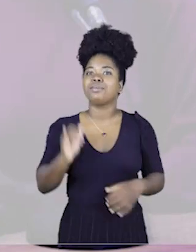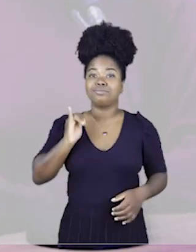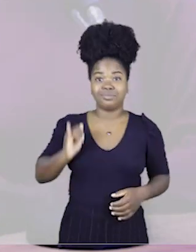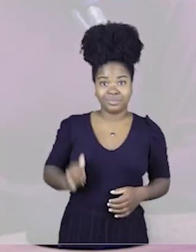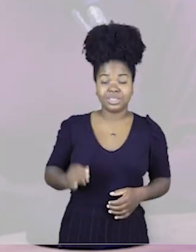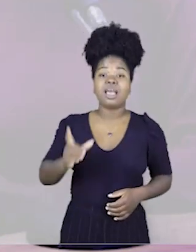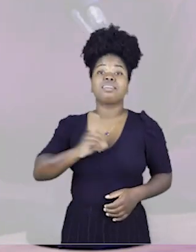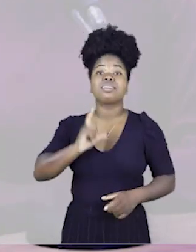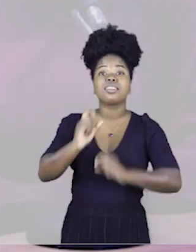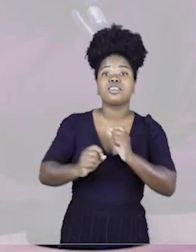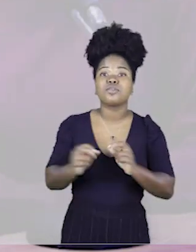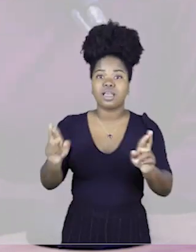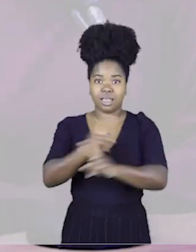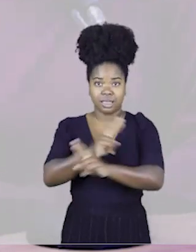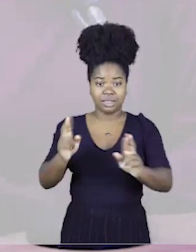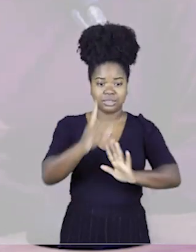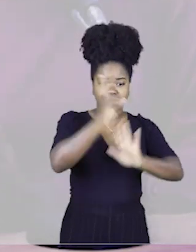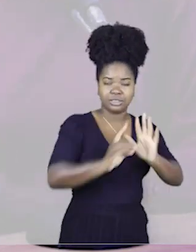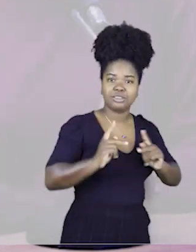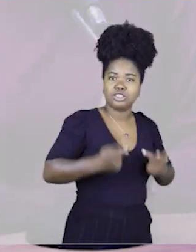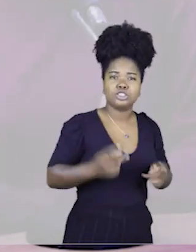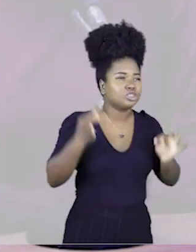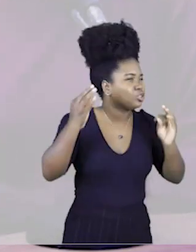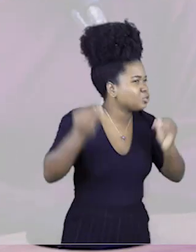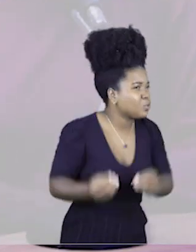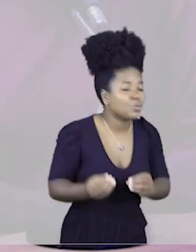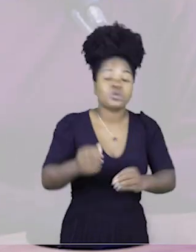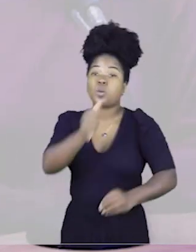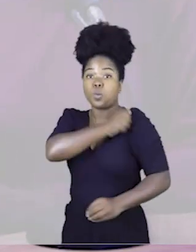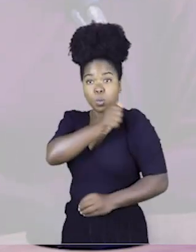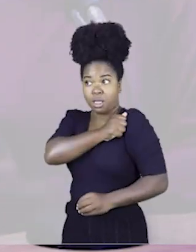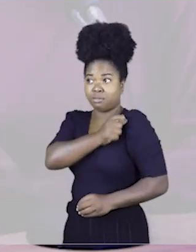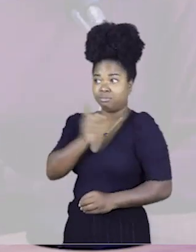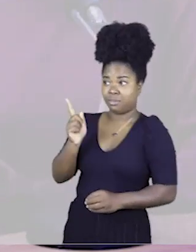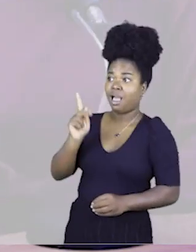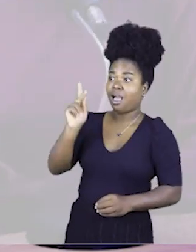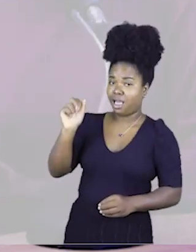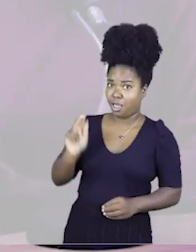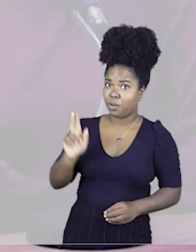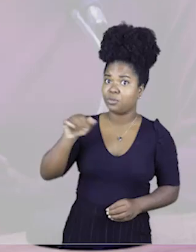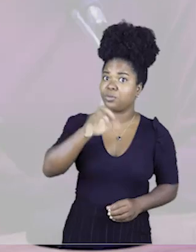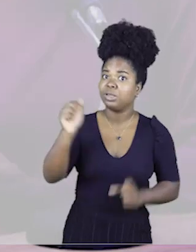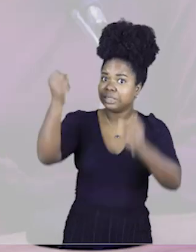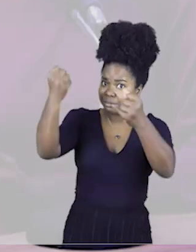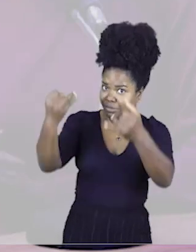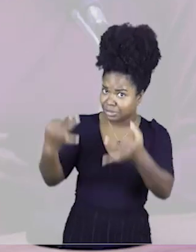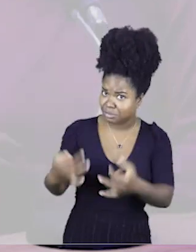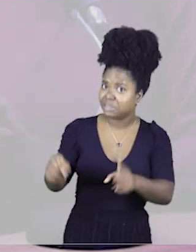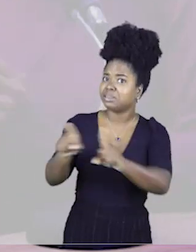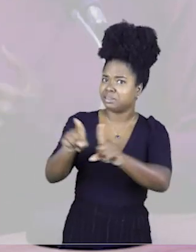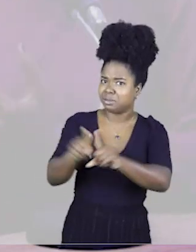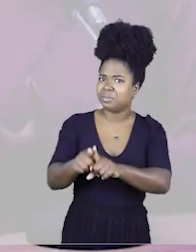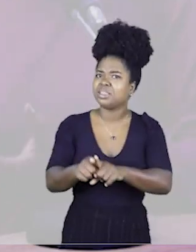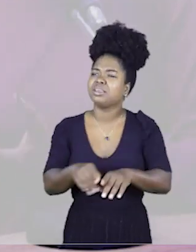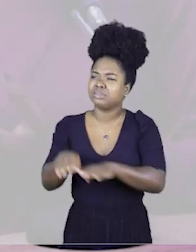de titularidade de todos e todas, né? O Cauã fala muito bem sobre isso, e quando ele traz essa questão da alteridade, né, que